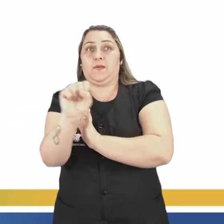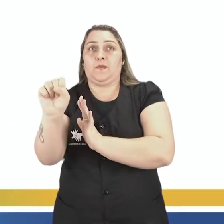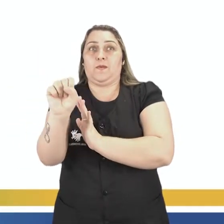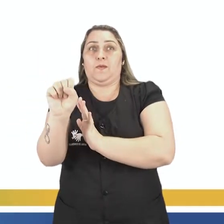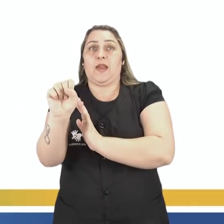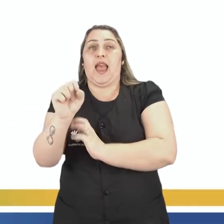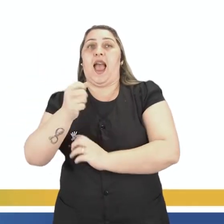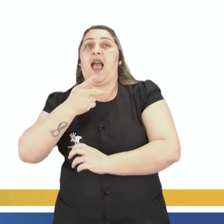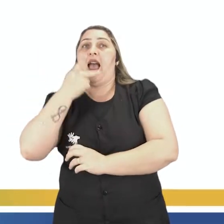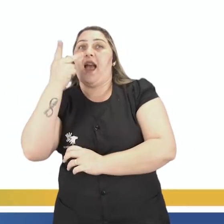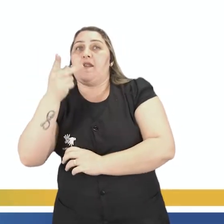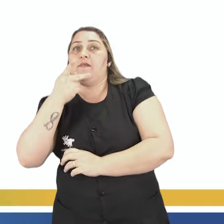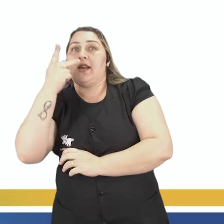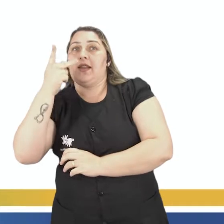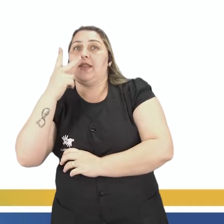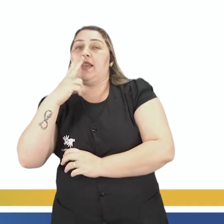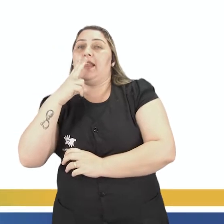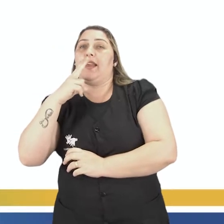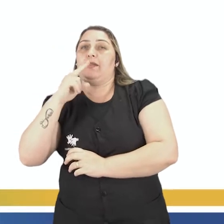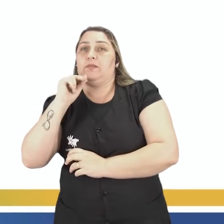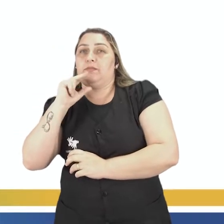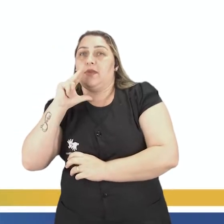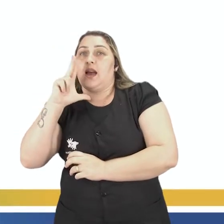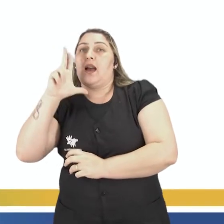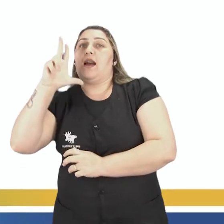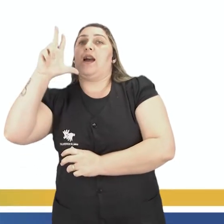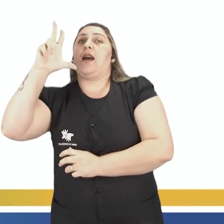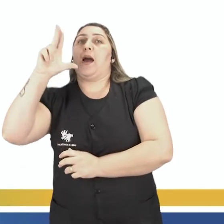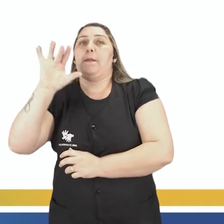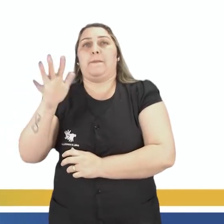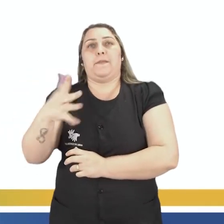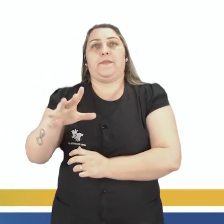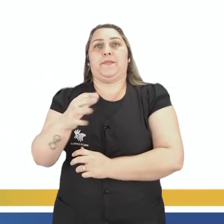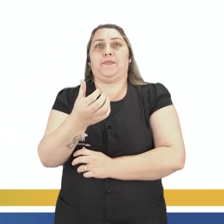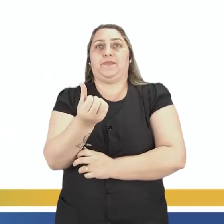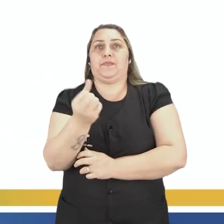A fala ela tem intensidade aproximadamente de